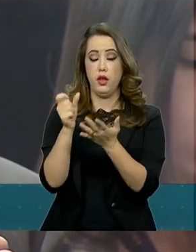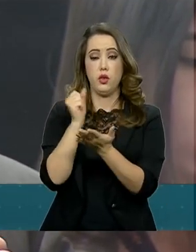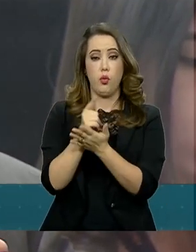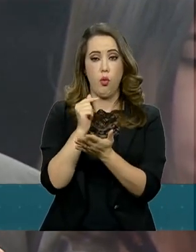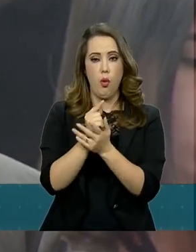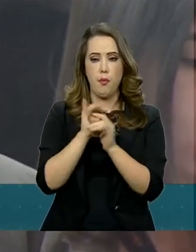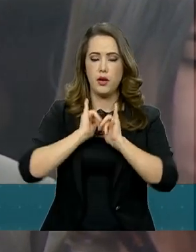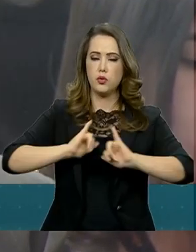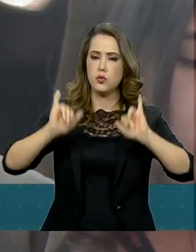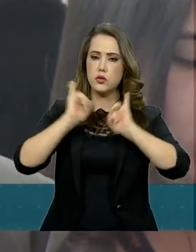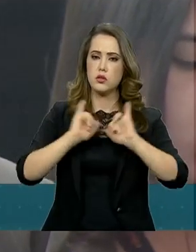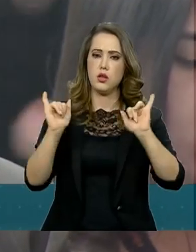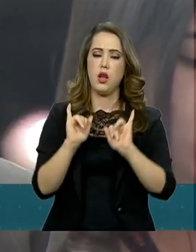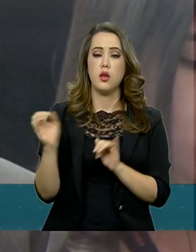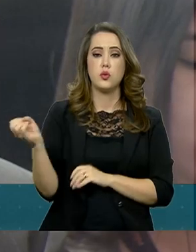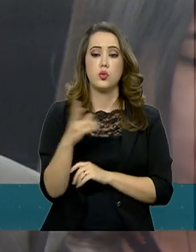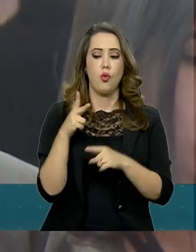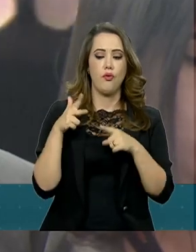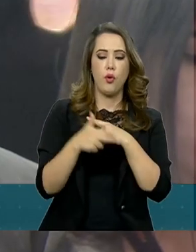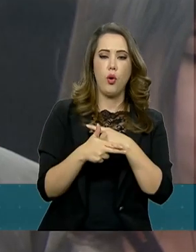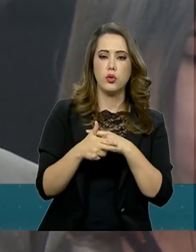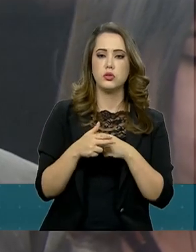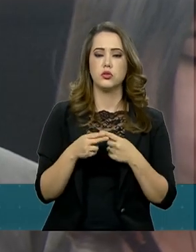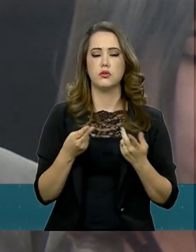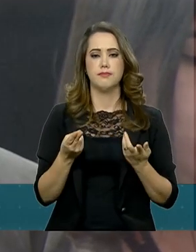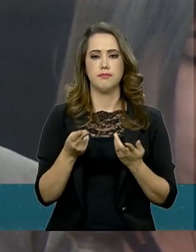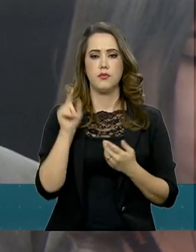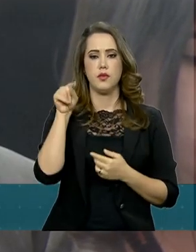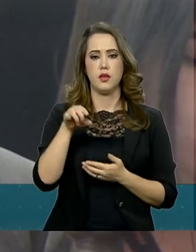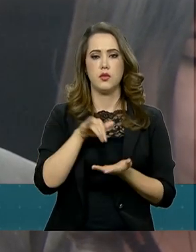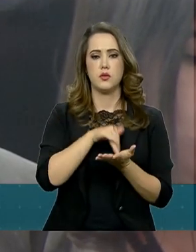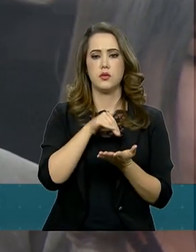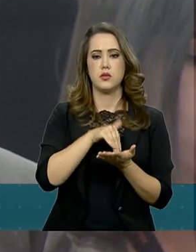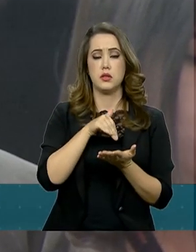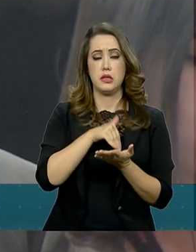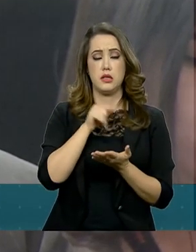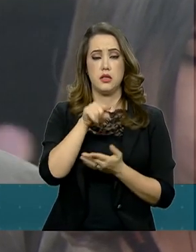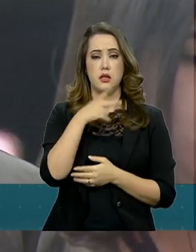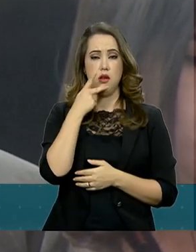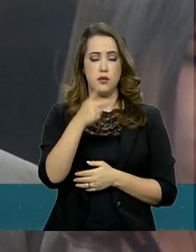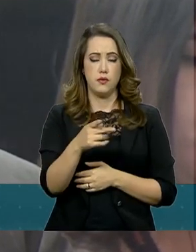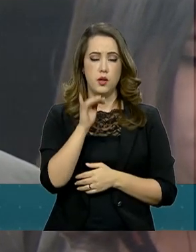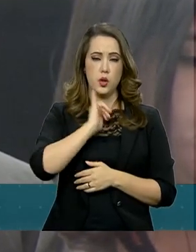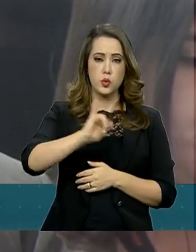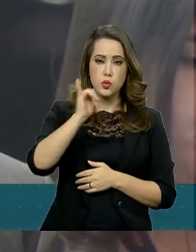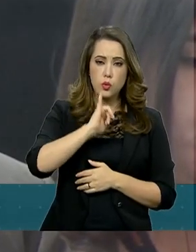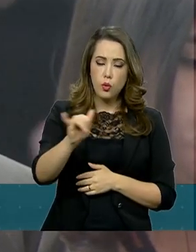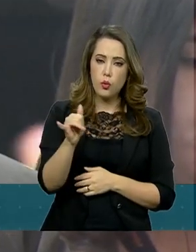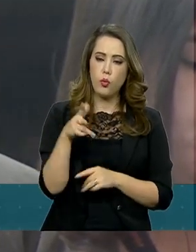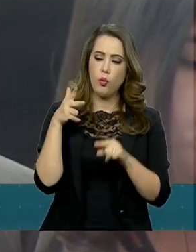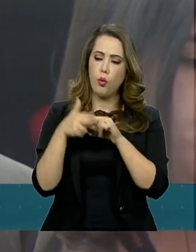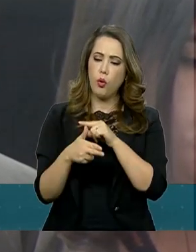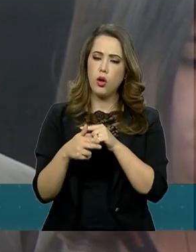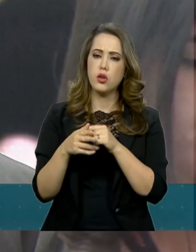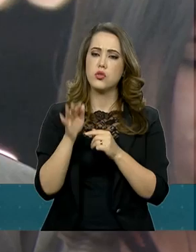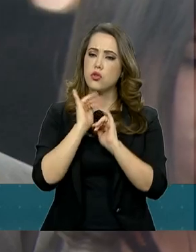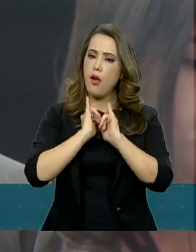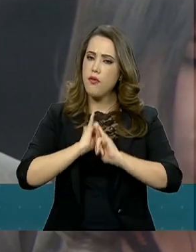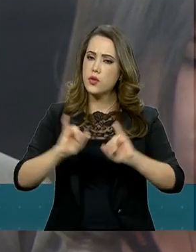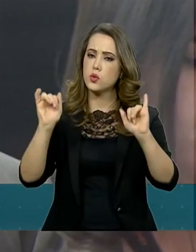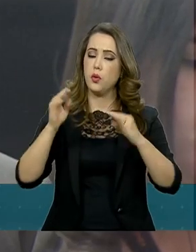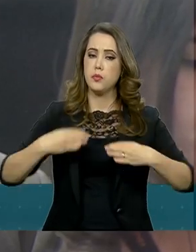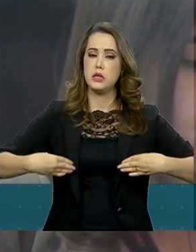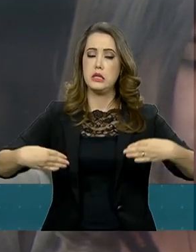anunciado o novo contingenciamento ou secretário de fazenda poderia rodrigues anunciou esse contingenciamento informou que alguns